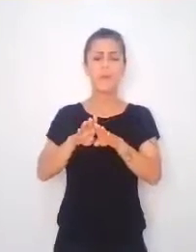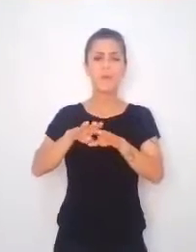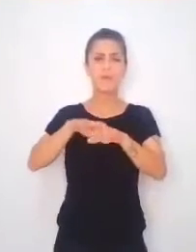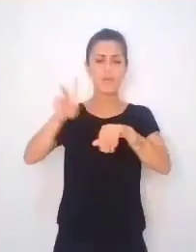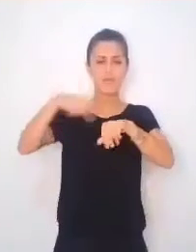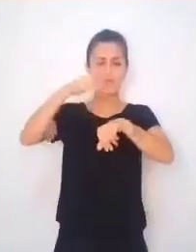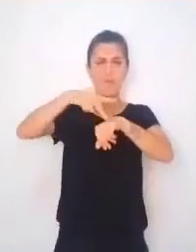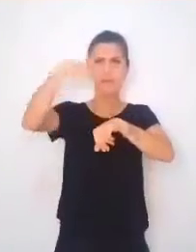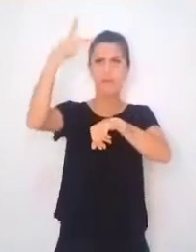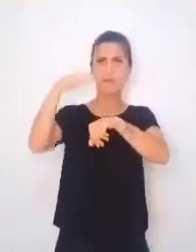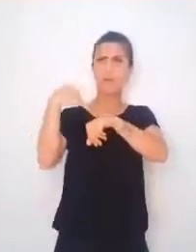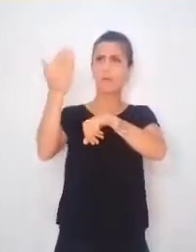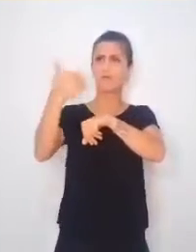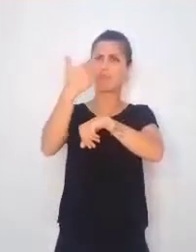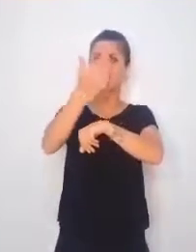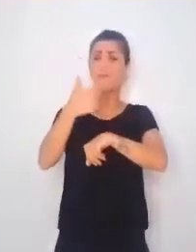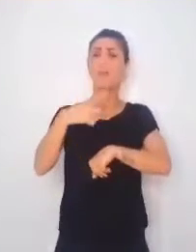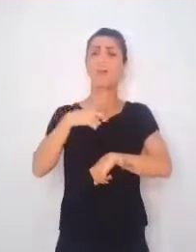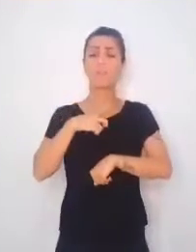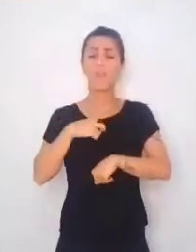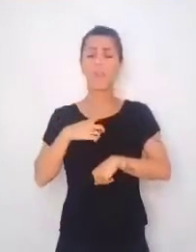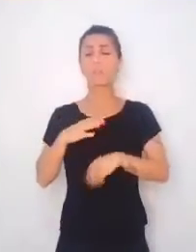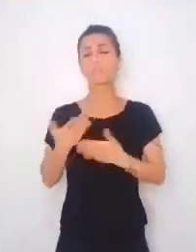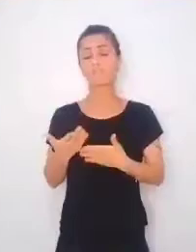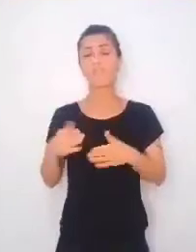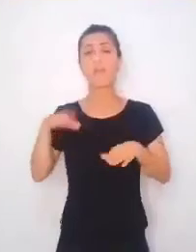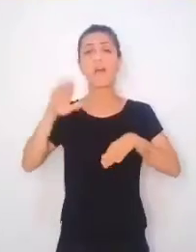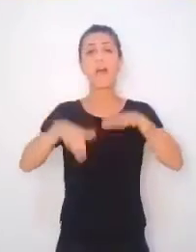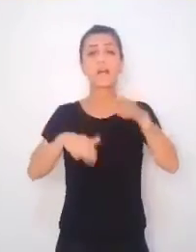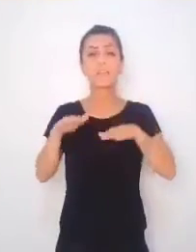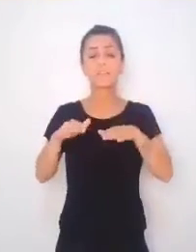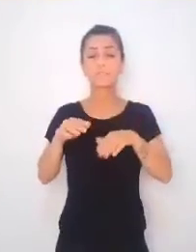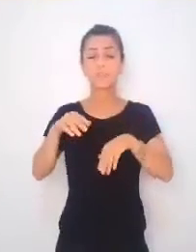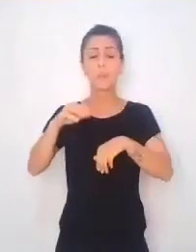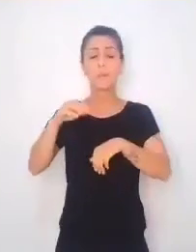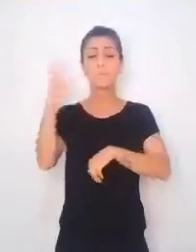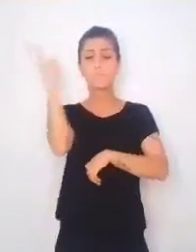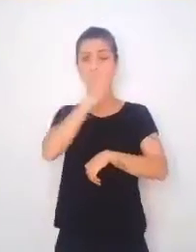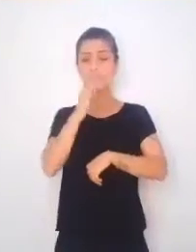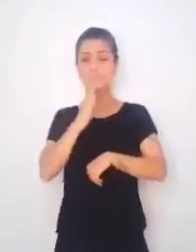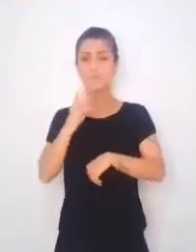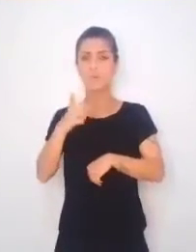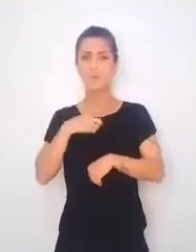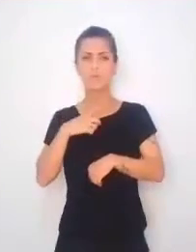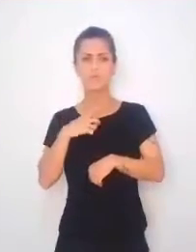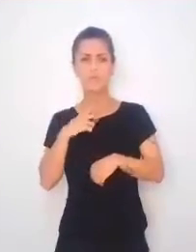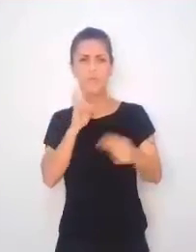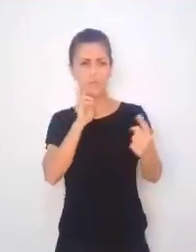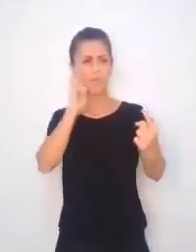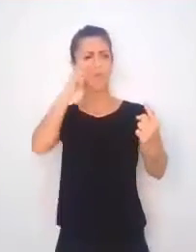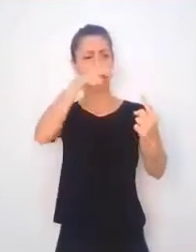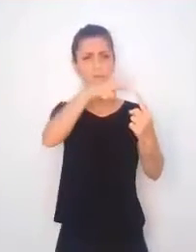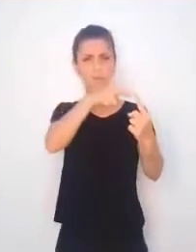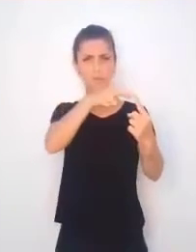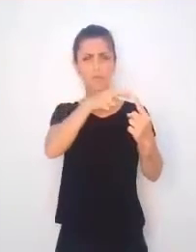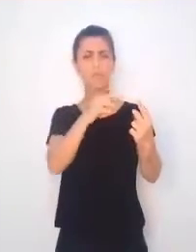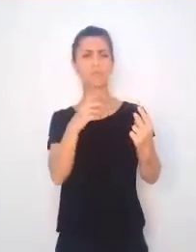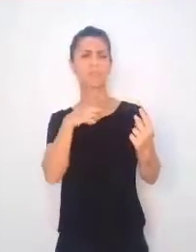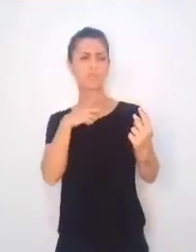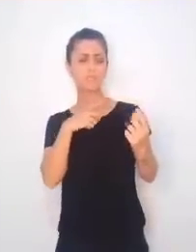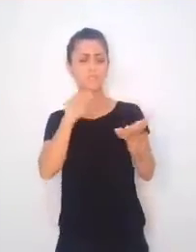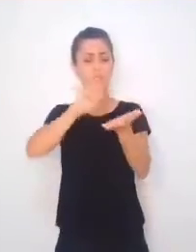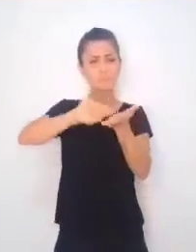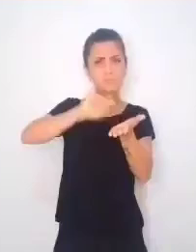né? Às vezes, infelizmente, o Brasil demora a reconhecer um compositor, um cara que faz